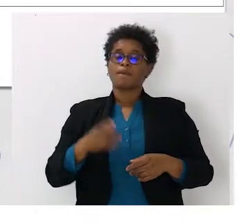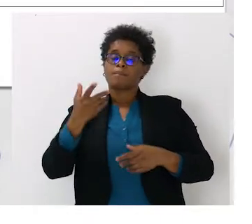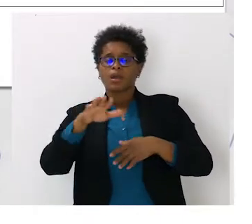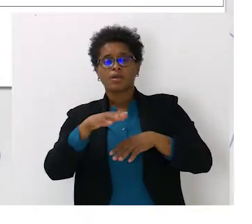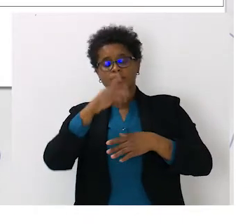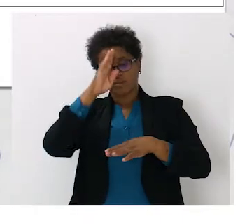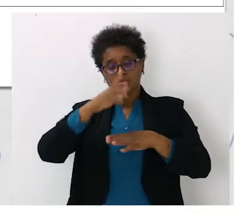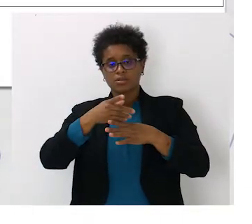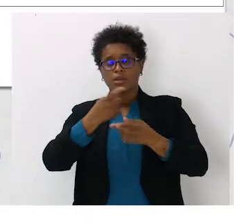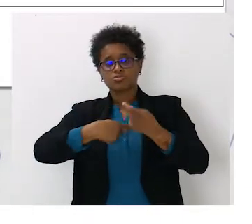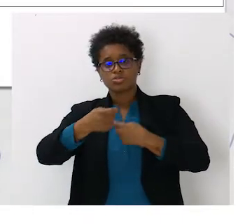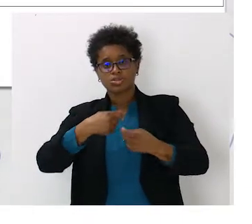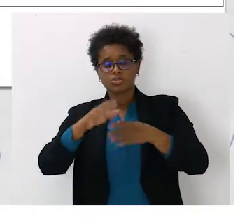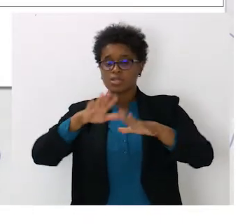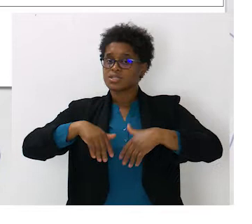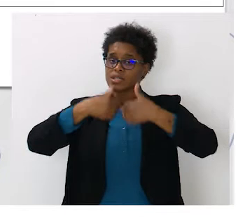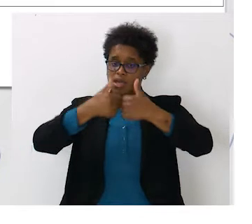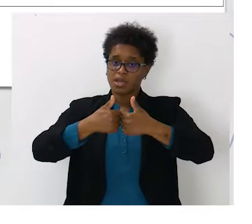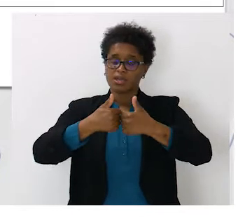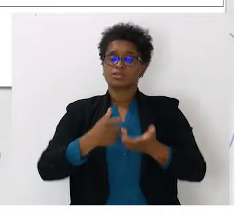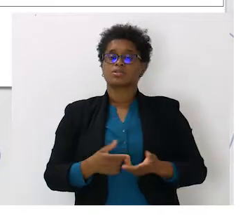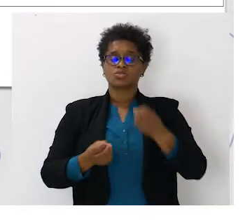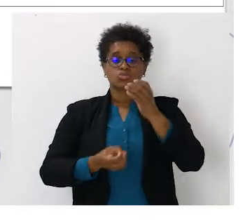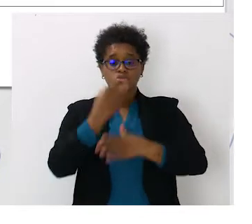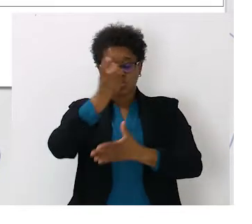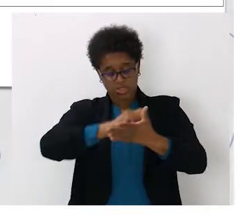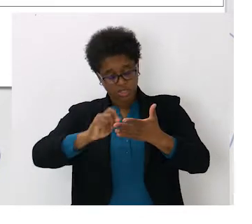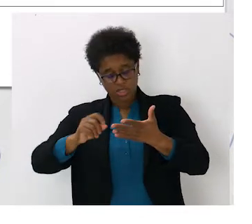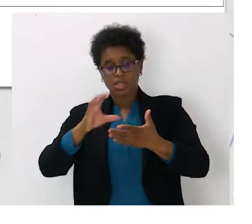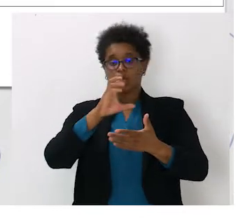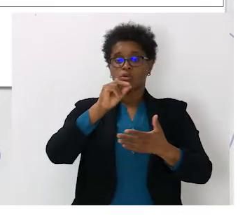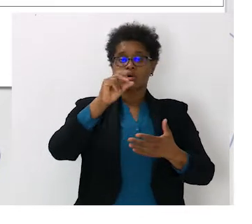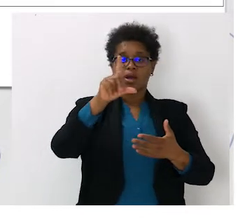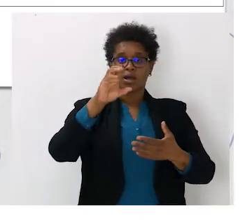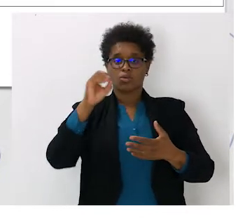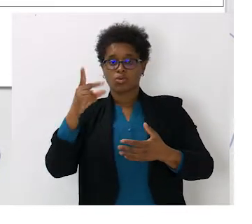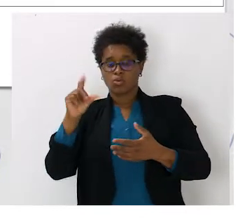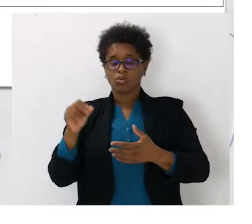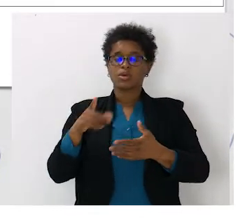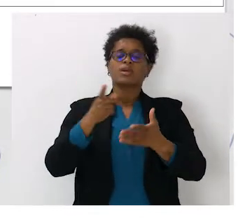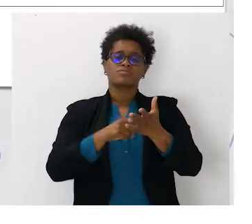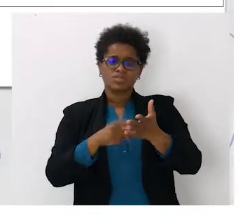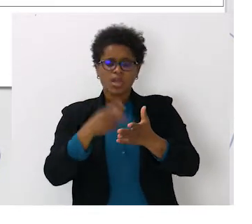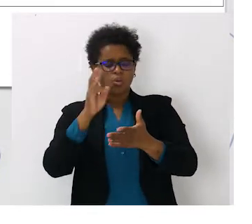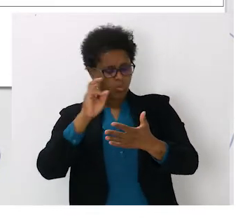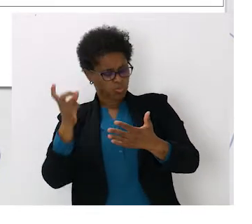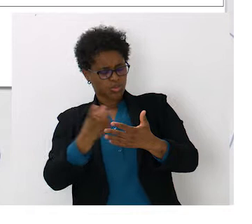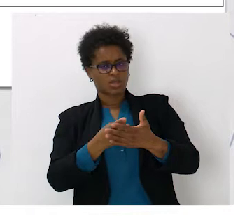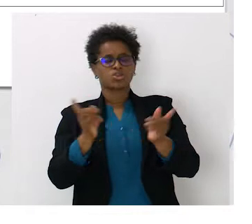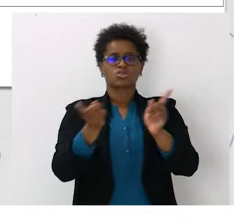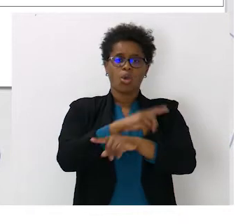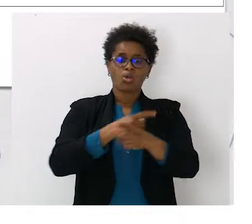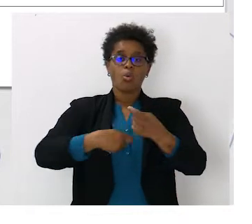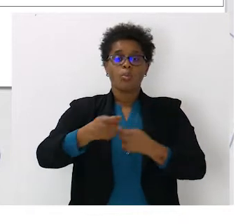o efeito de administração das cidades, surgiram a escrita e o cálculo. Era necessário controlar as